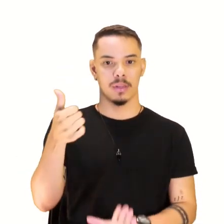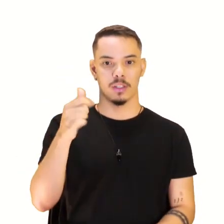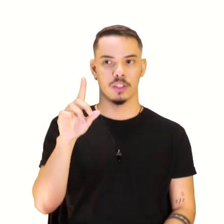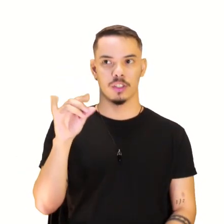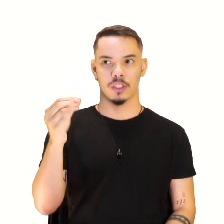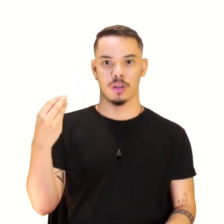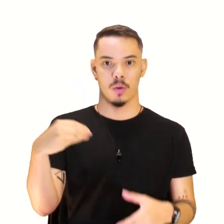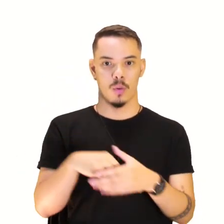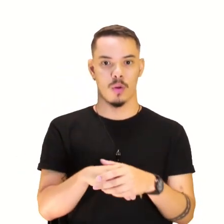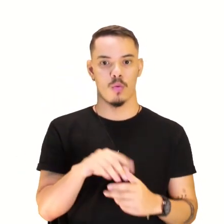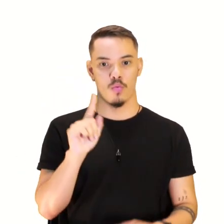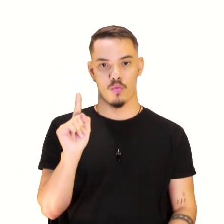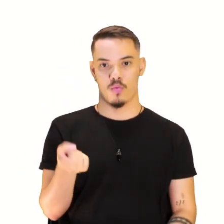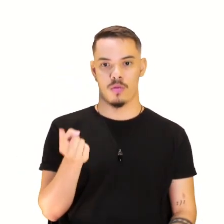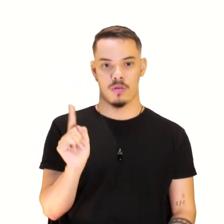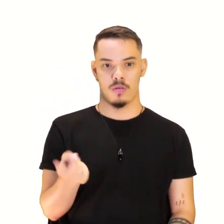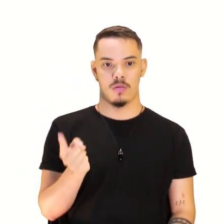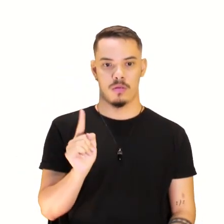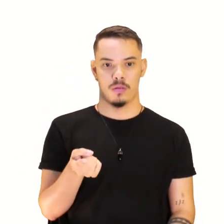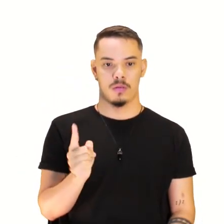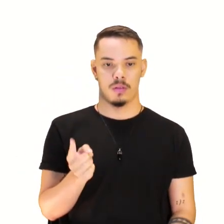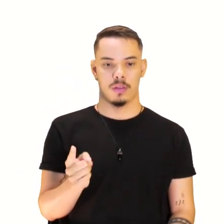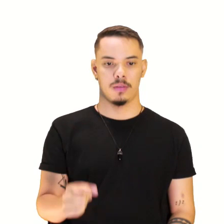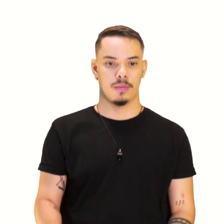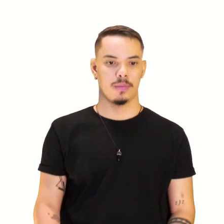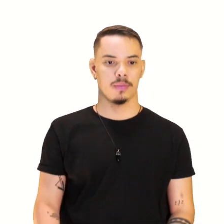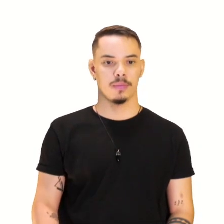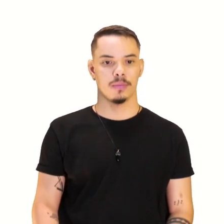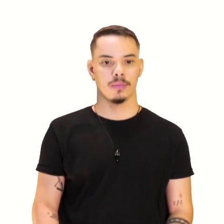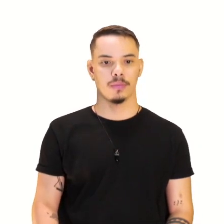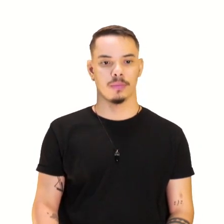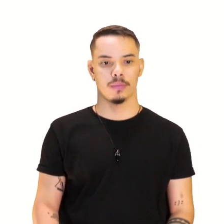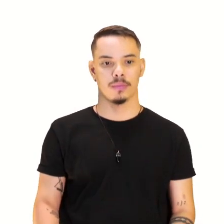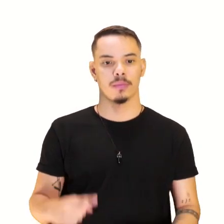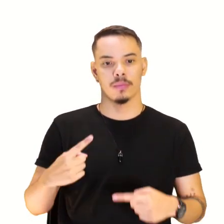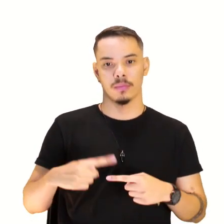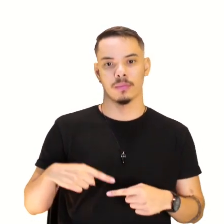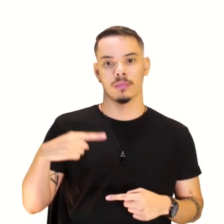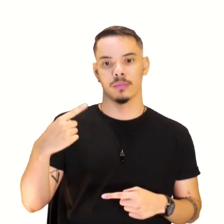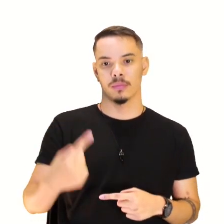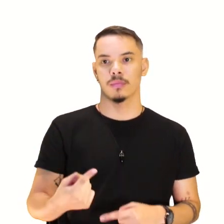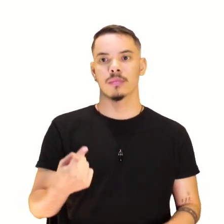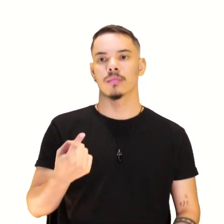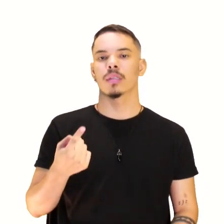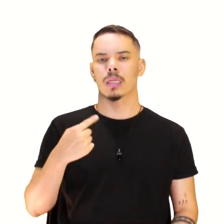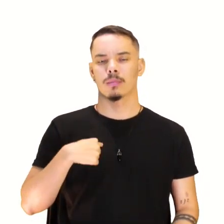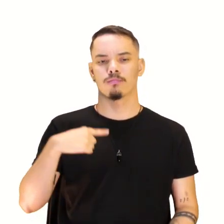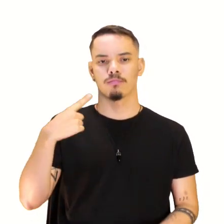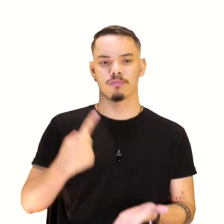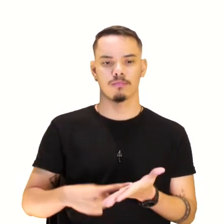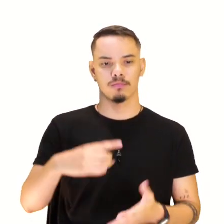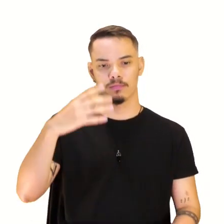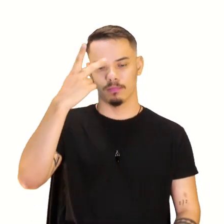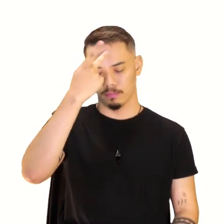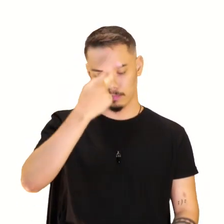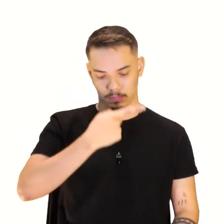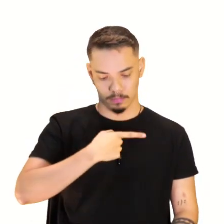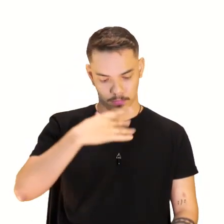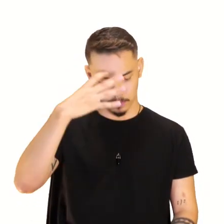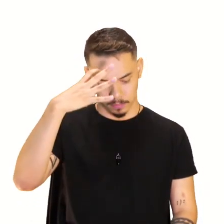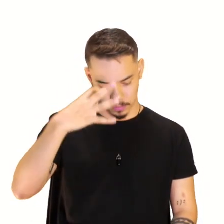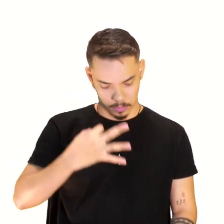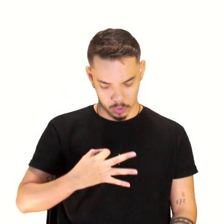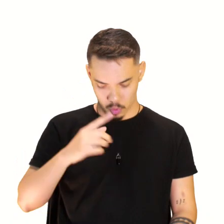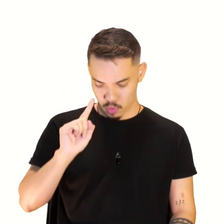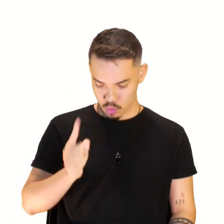R$1. Primeiro dia, R$1. E a partir desse dia, ele se comprometeu a guardar